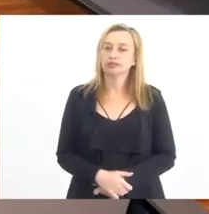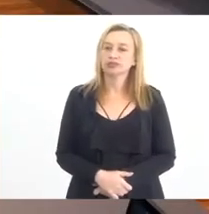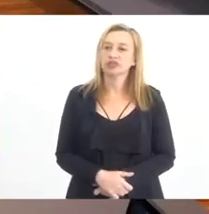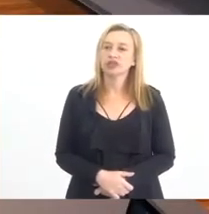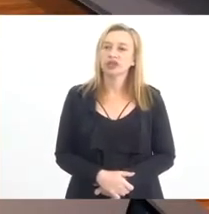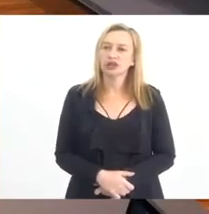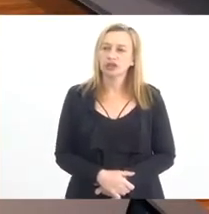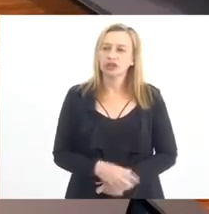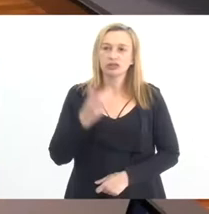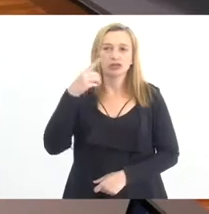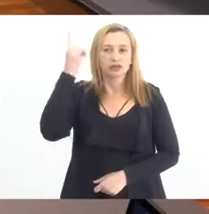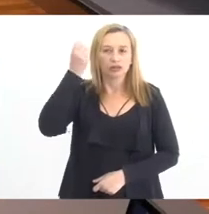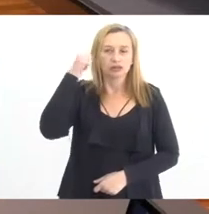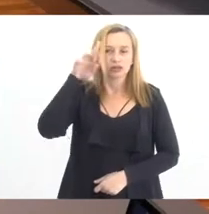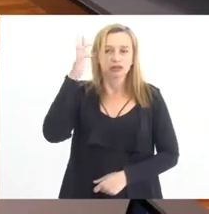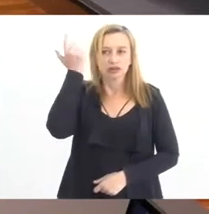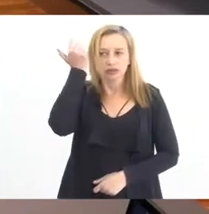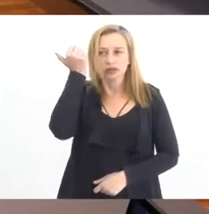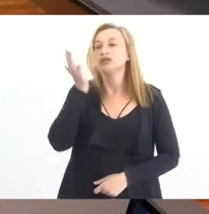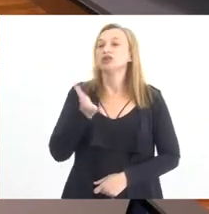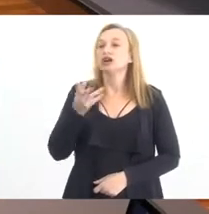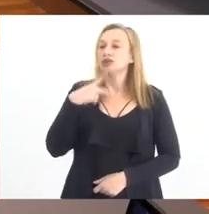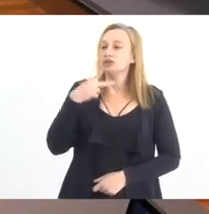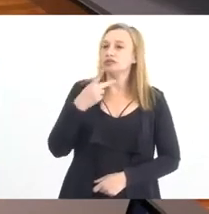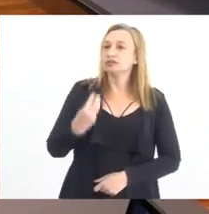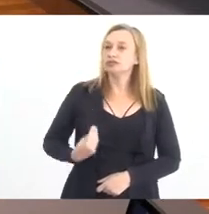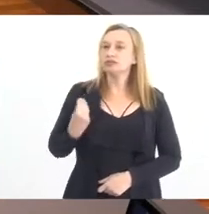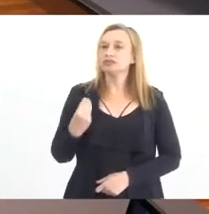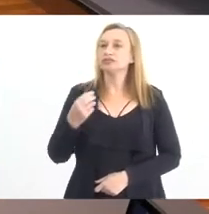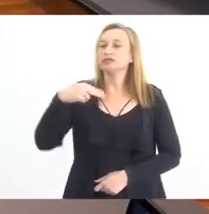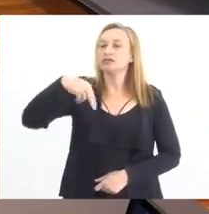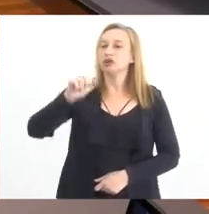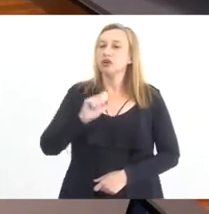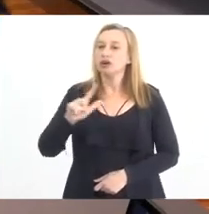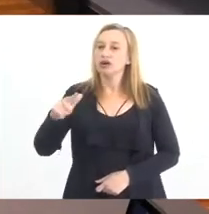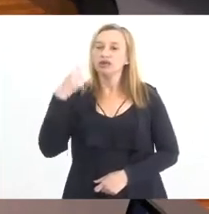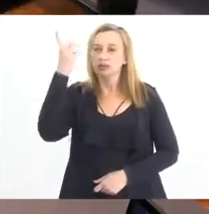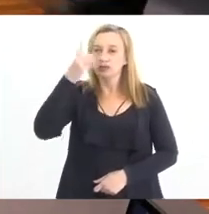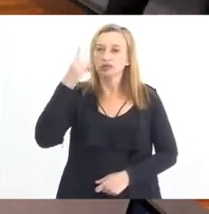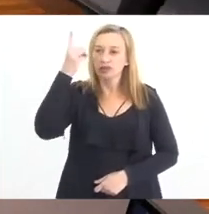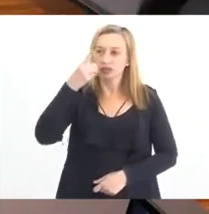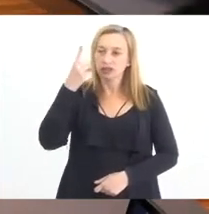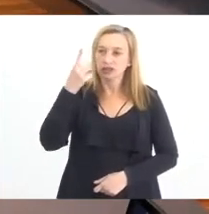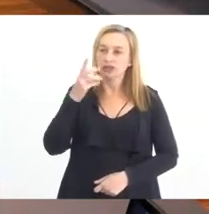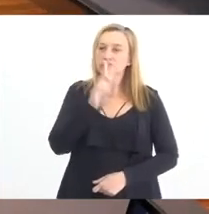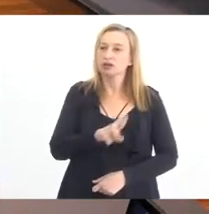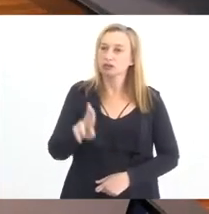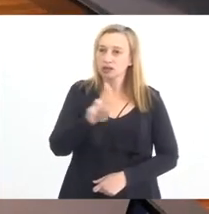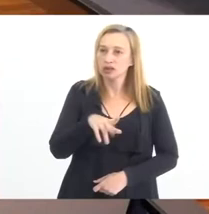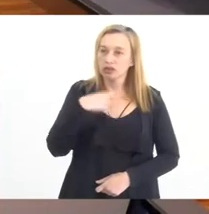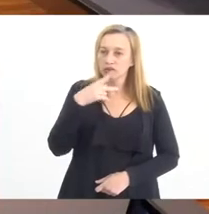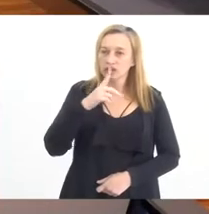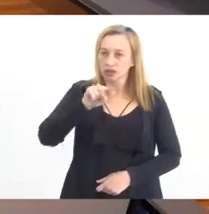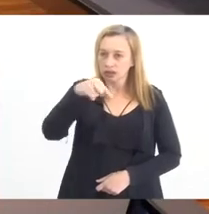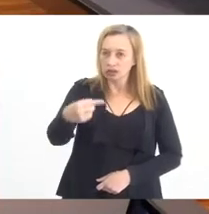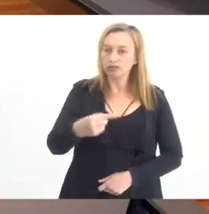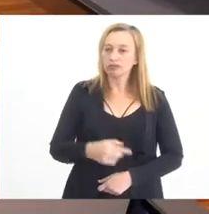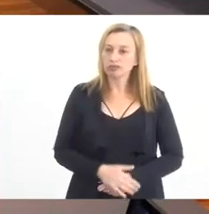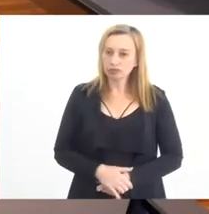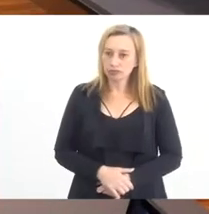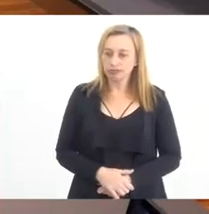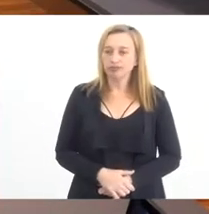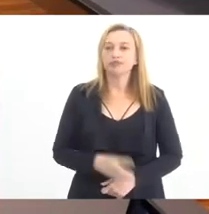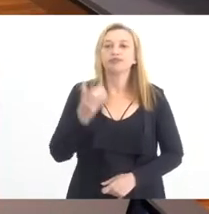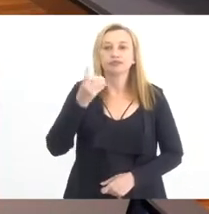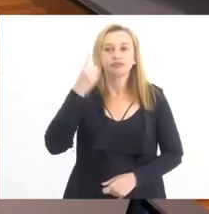Passa a palavra ao deputado Leomar Coelho. Registro já a presença do deputado Noel de Carvalho, que fará uso da fala na sequência.